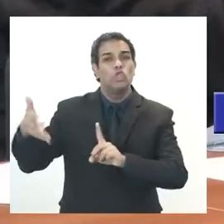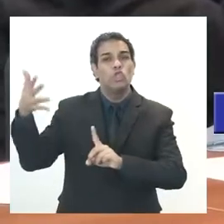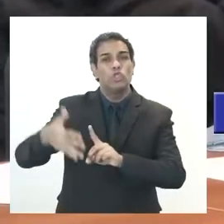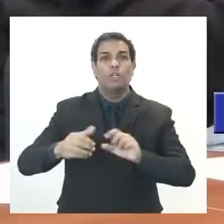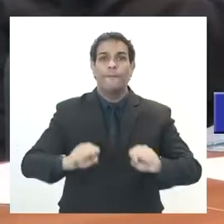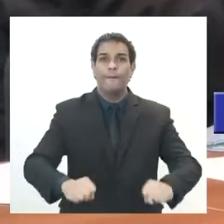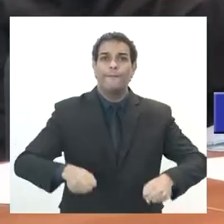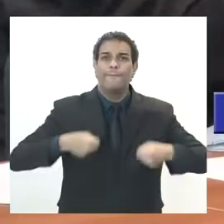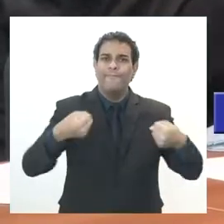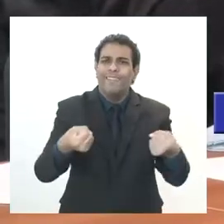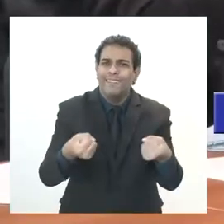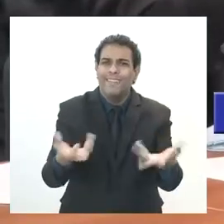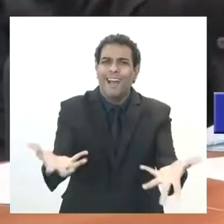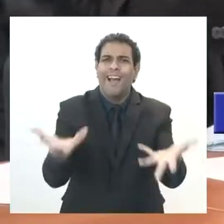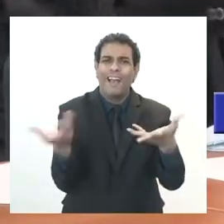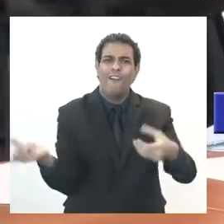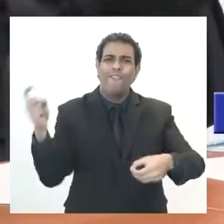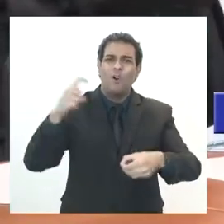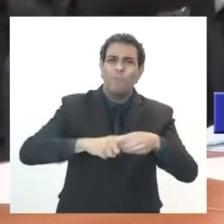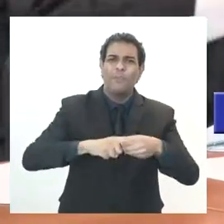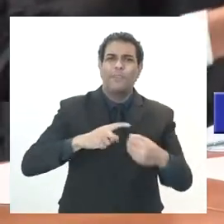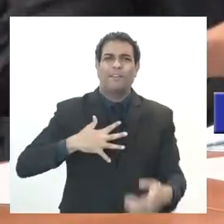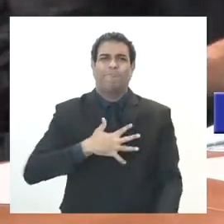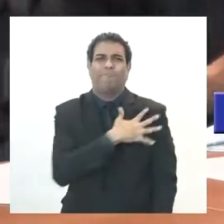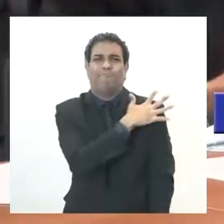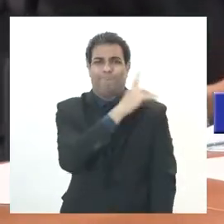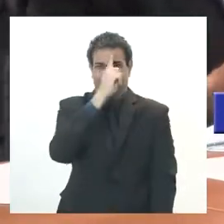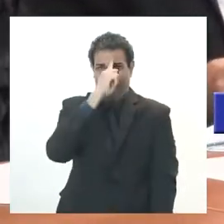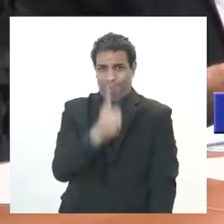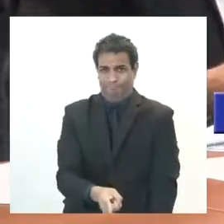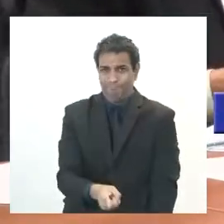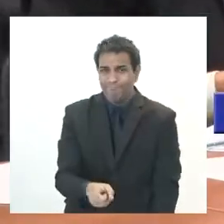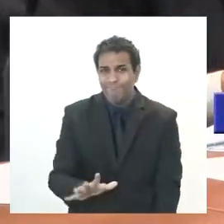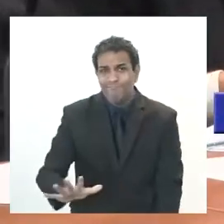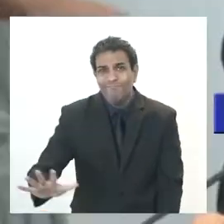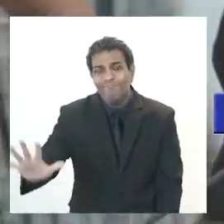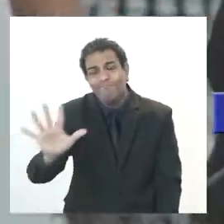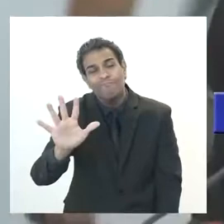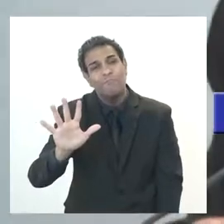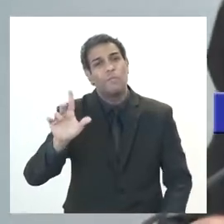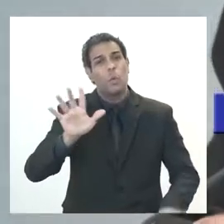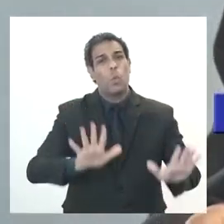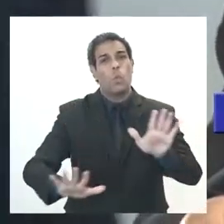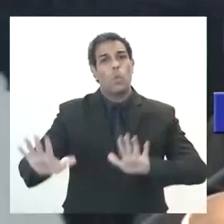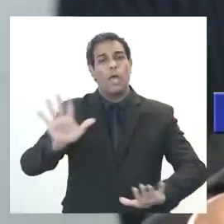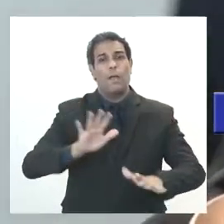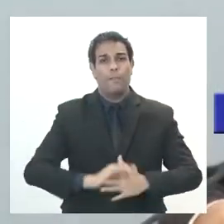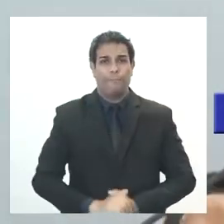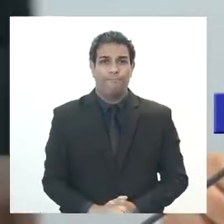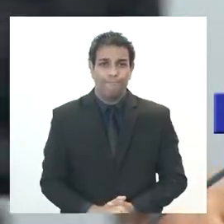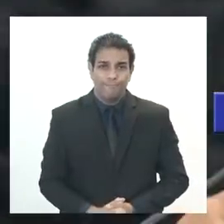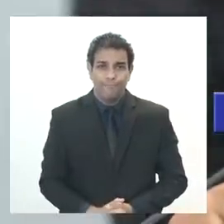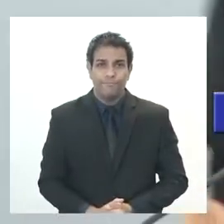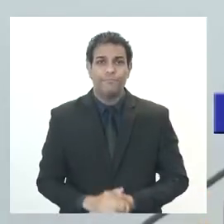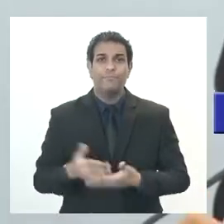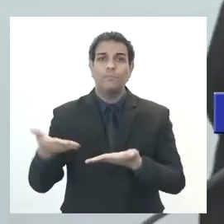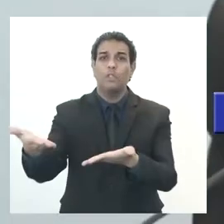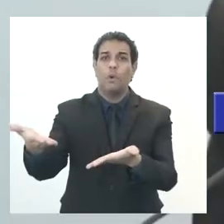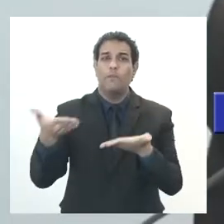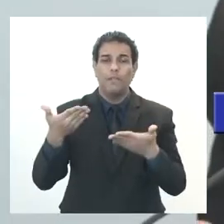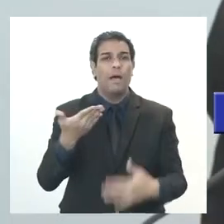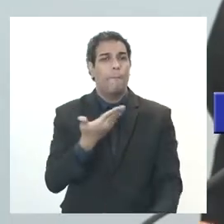da ditadura essa então será que foi uma Premonição então começar com meu querido